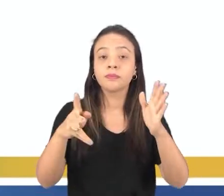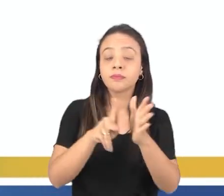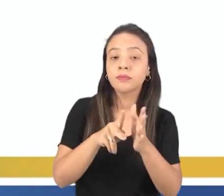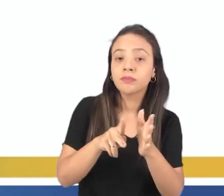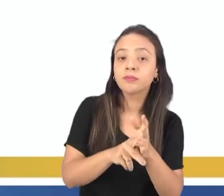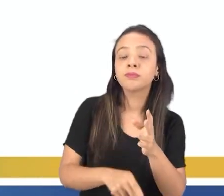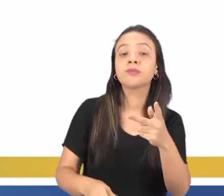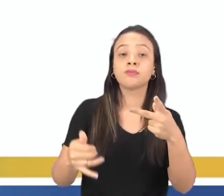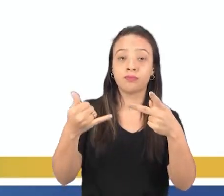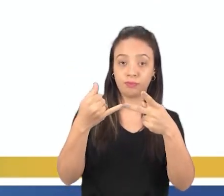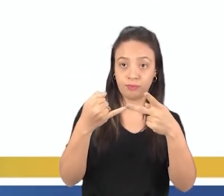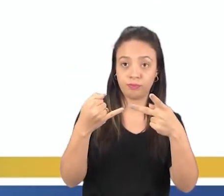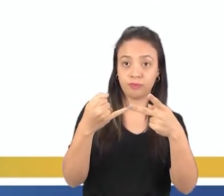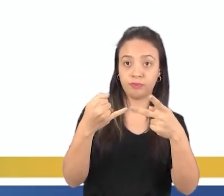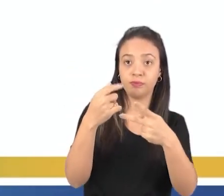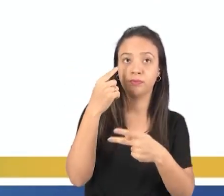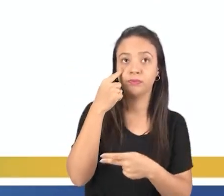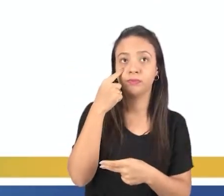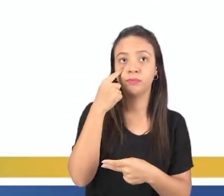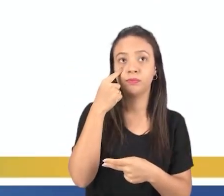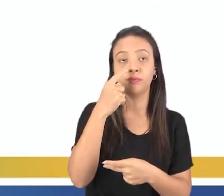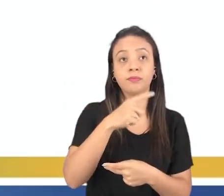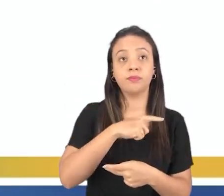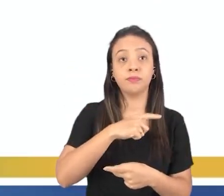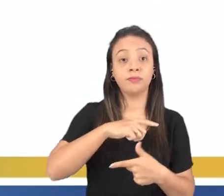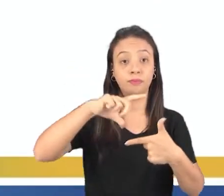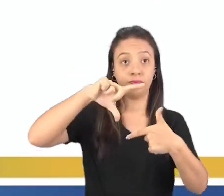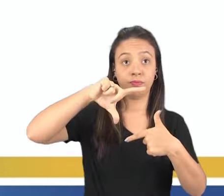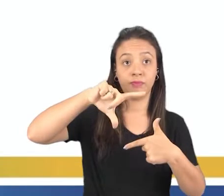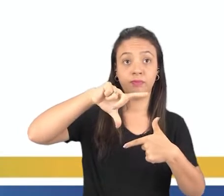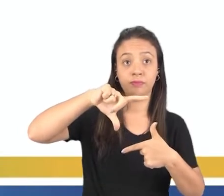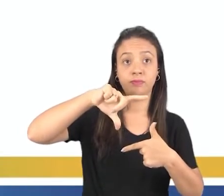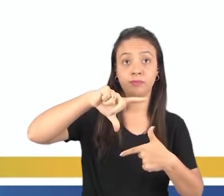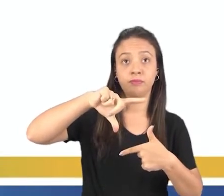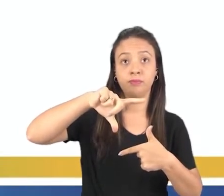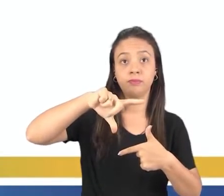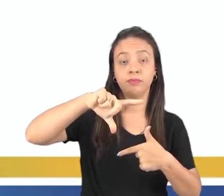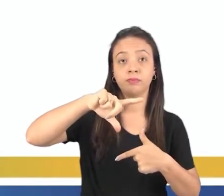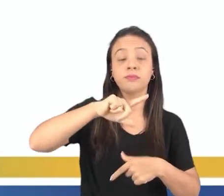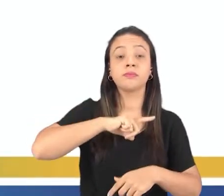dos paralelogramos, olha só. Nós temos o retângulo, né?